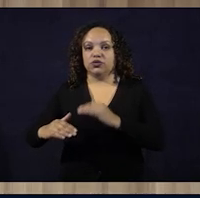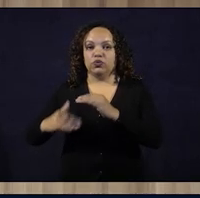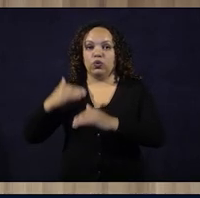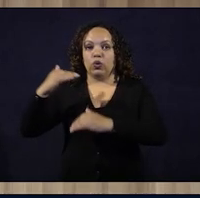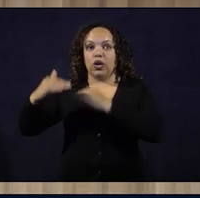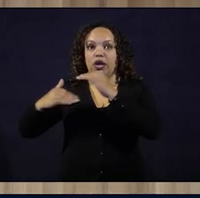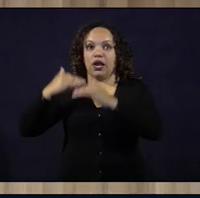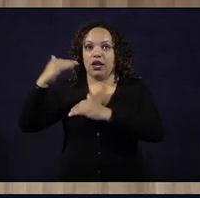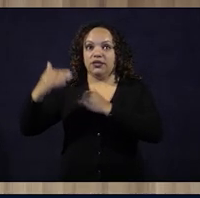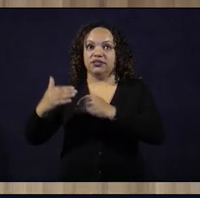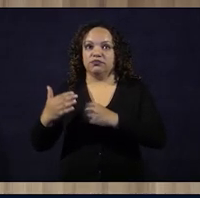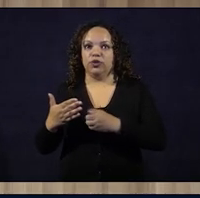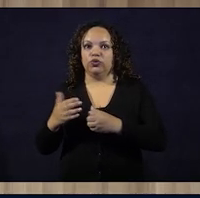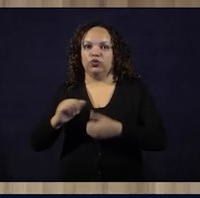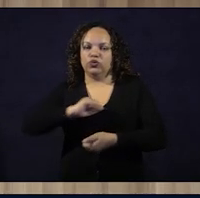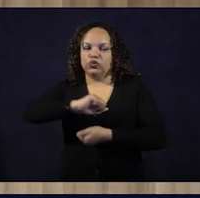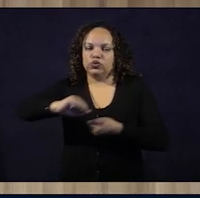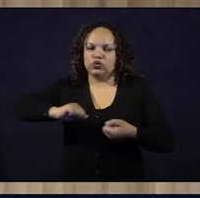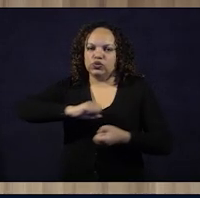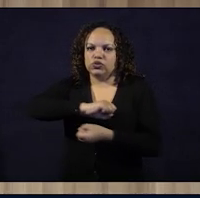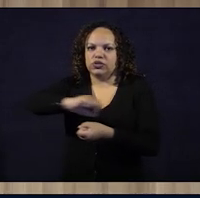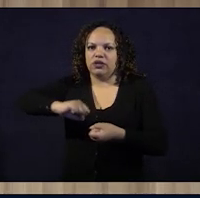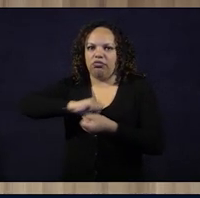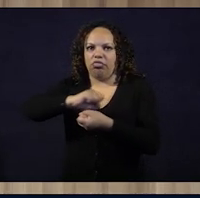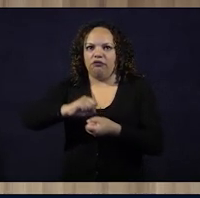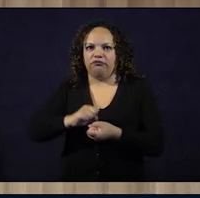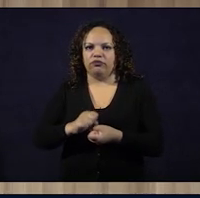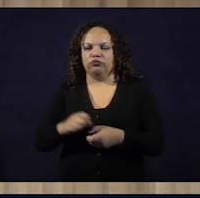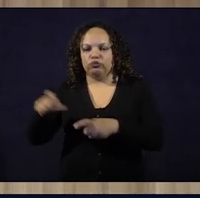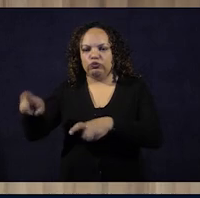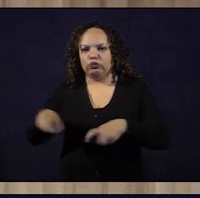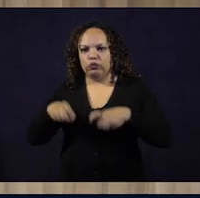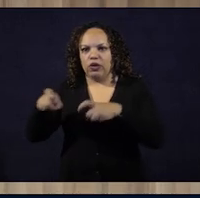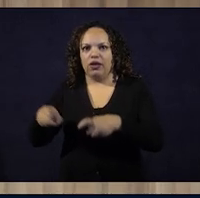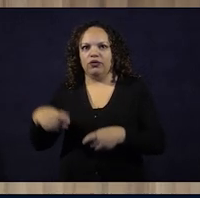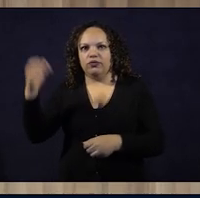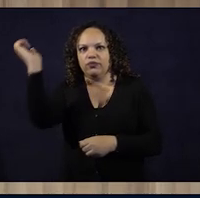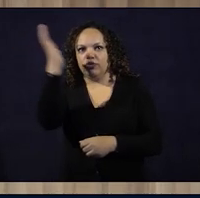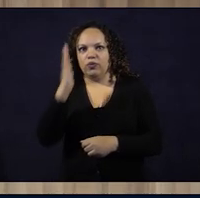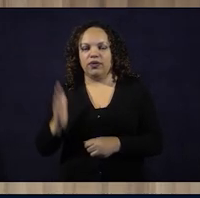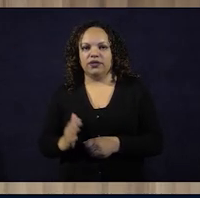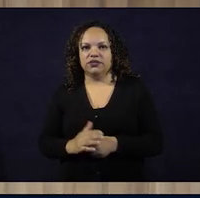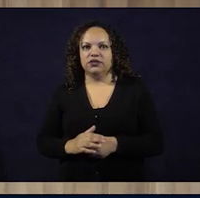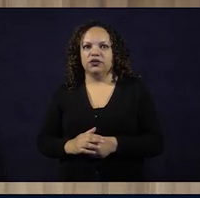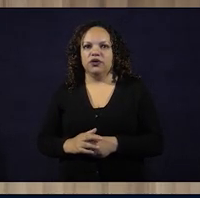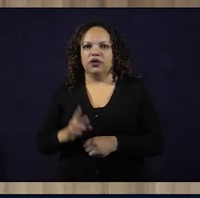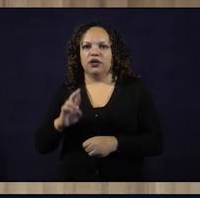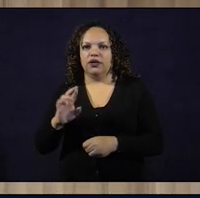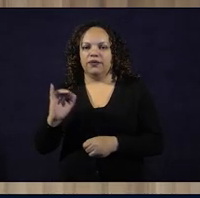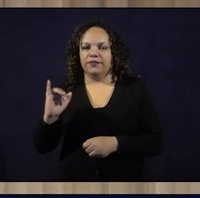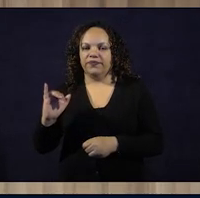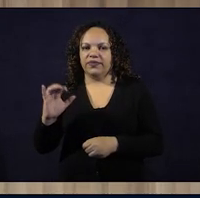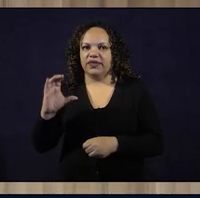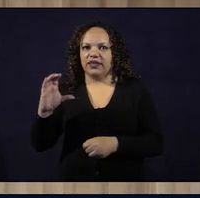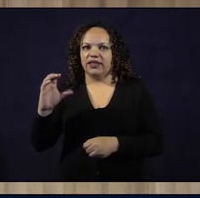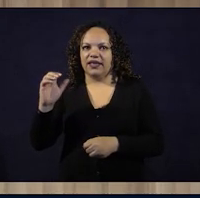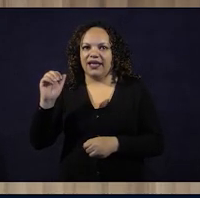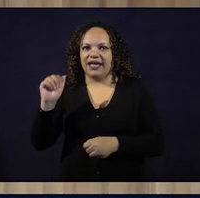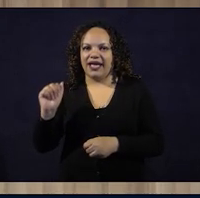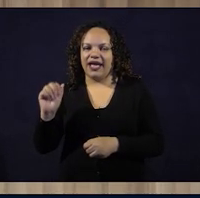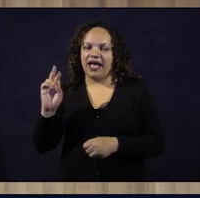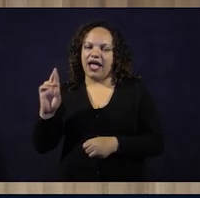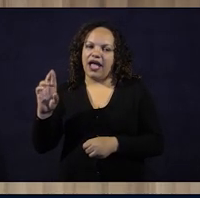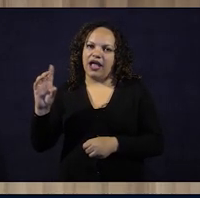sustentável do agronegócio no Brasil e para esse debate teremos a participação do Ricardo Mussa se ou da